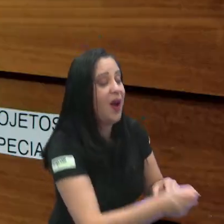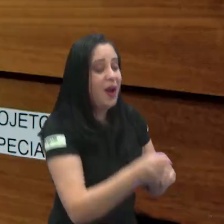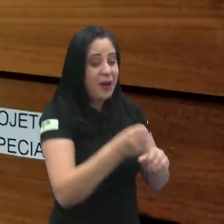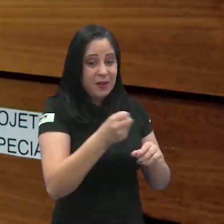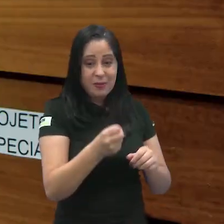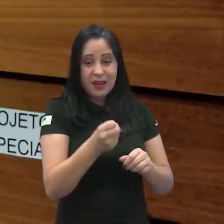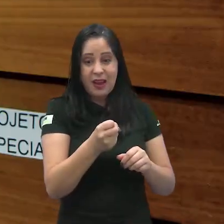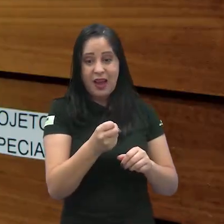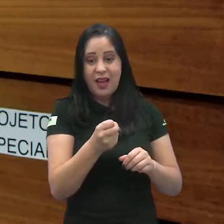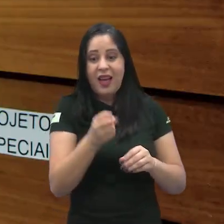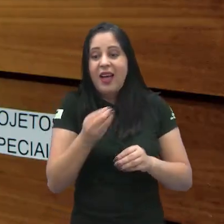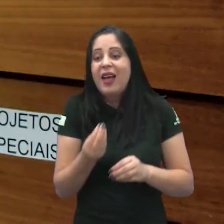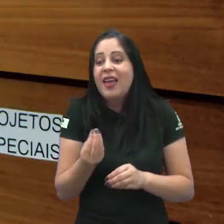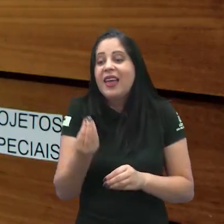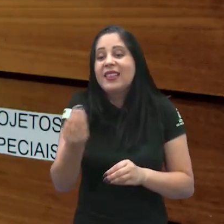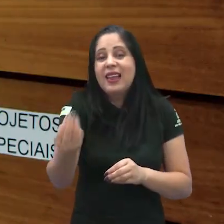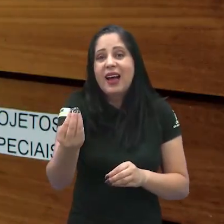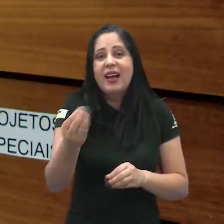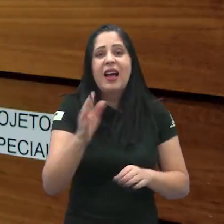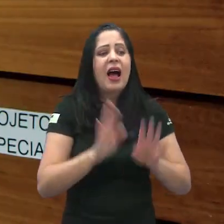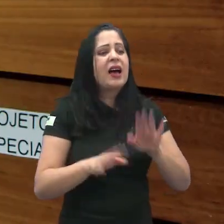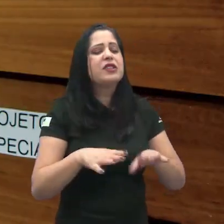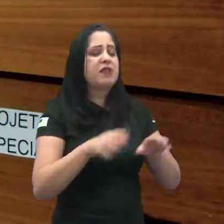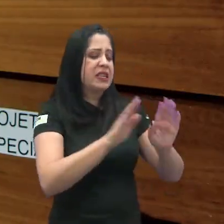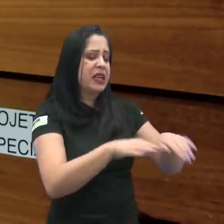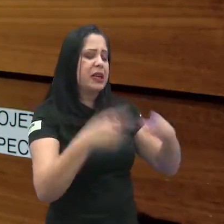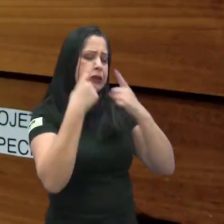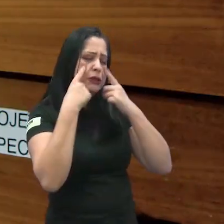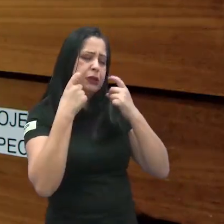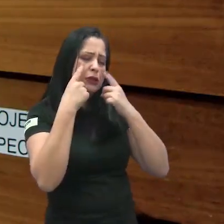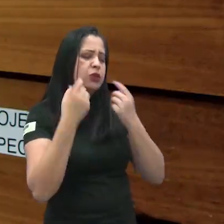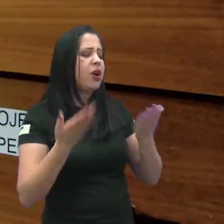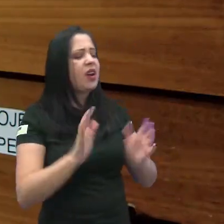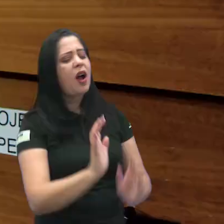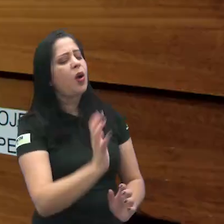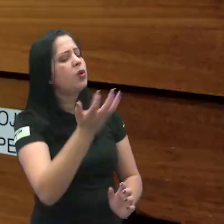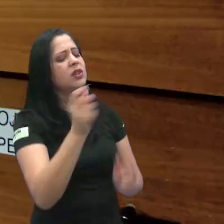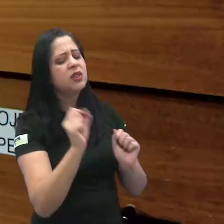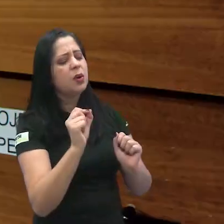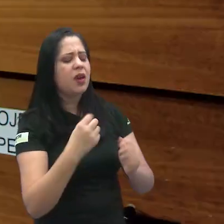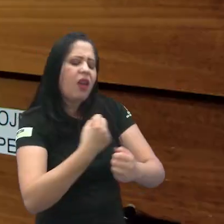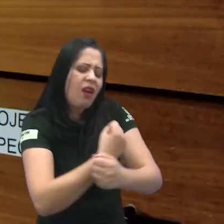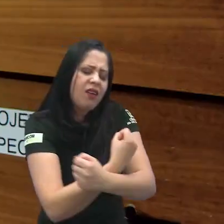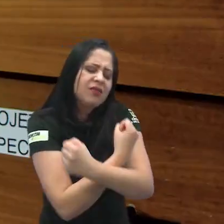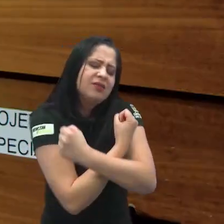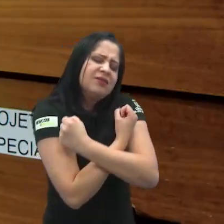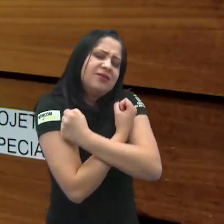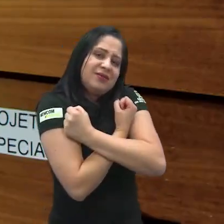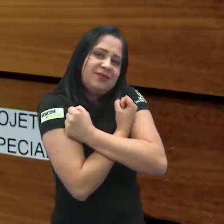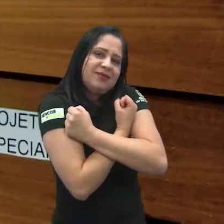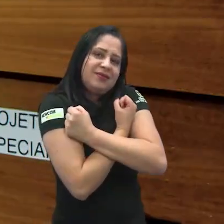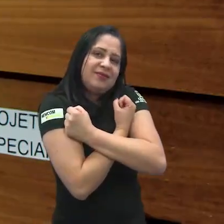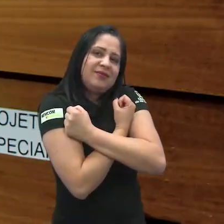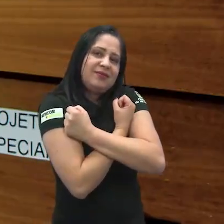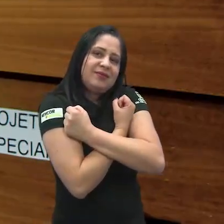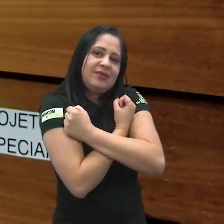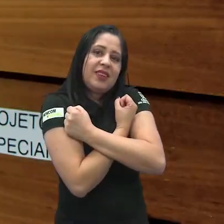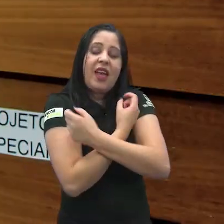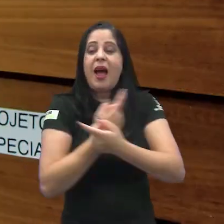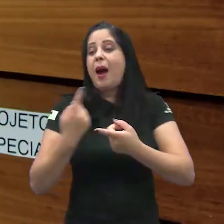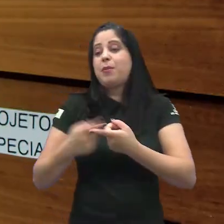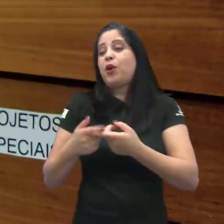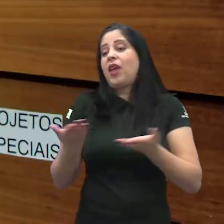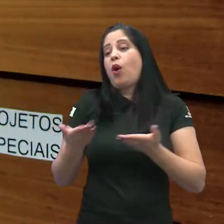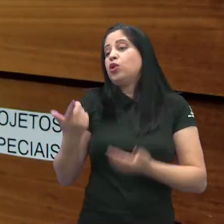chega chorando de manhã, aí fala o que aconteceu, a gente abaixa, abraça, e a mãe fala: ah, é porque hoje não